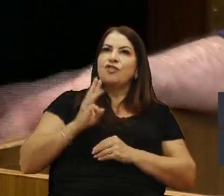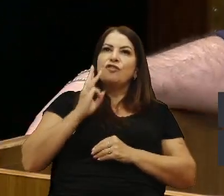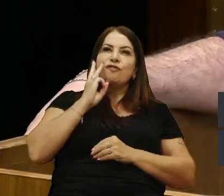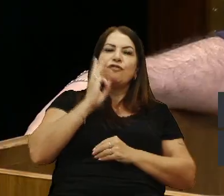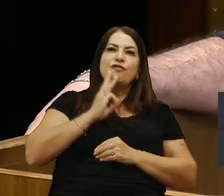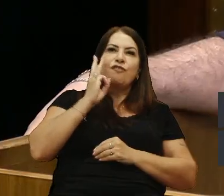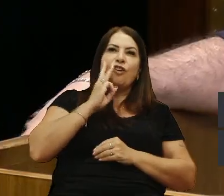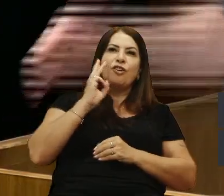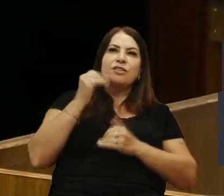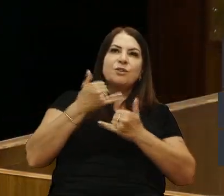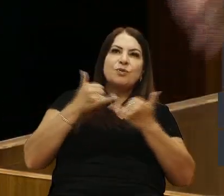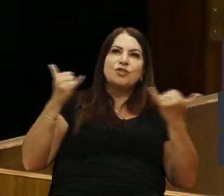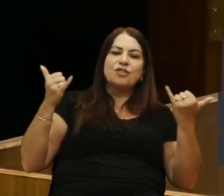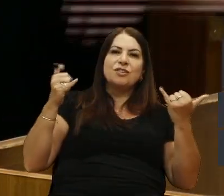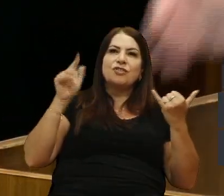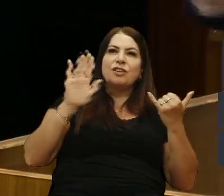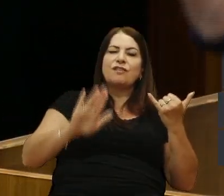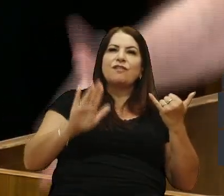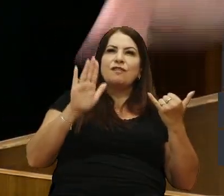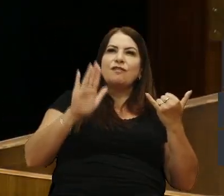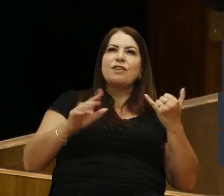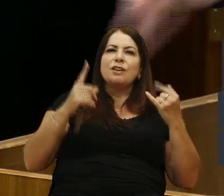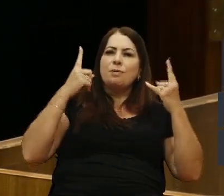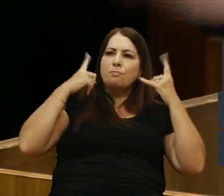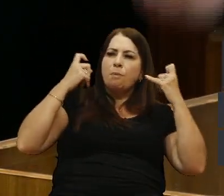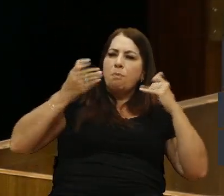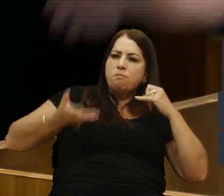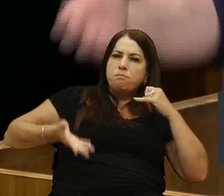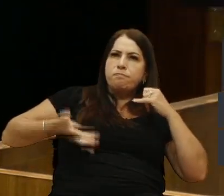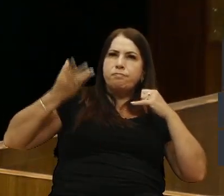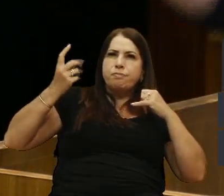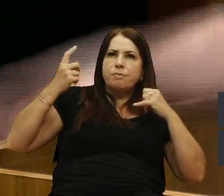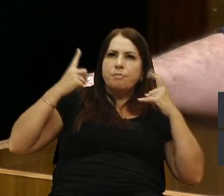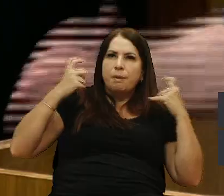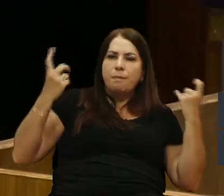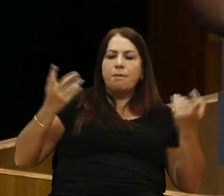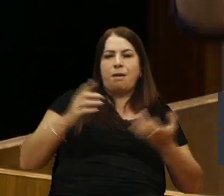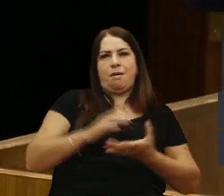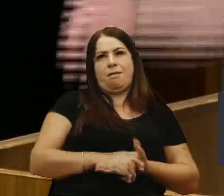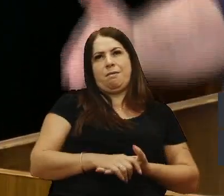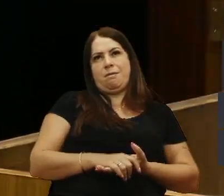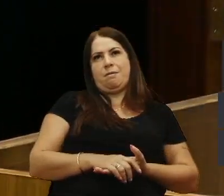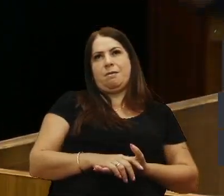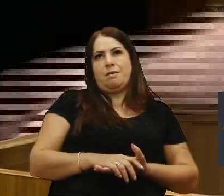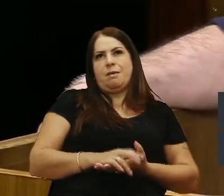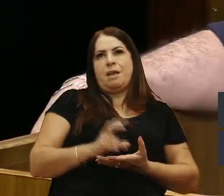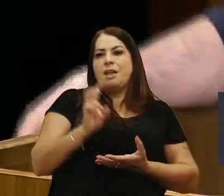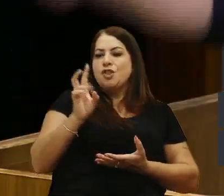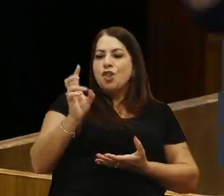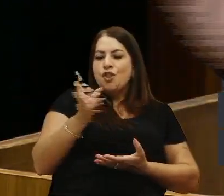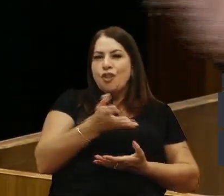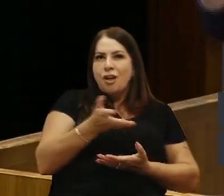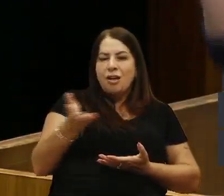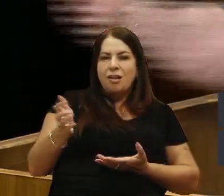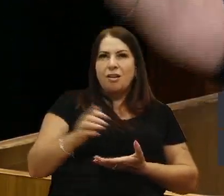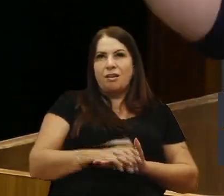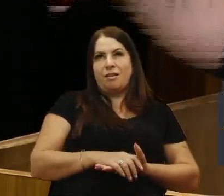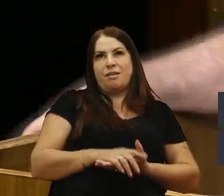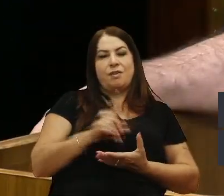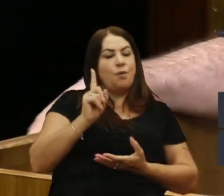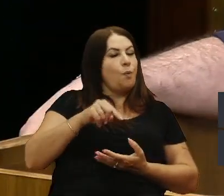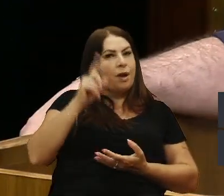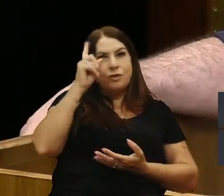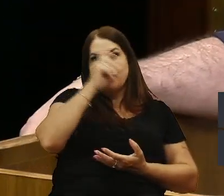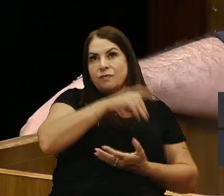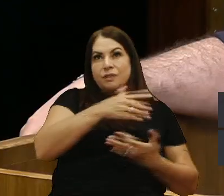com energético e ficam com som automotivo ali fazendo baderna, usando droga. Não é